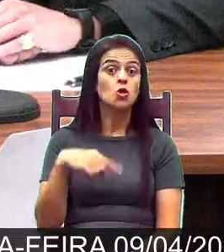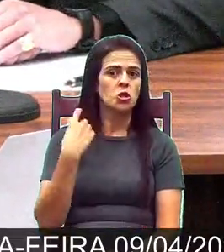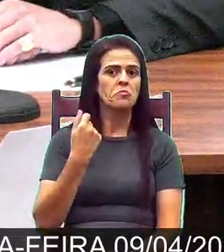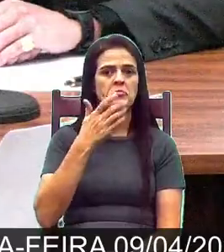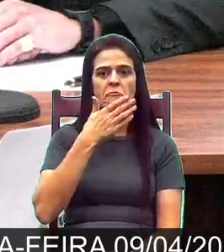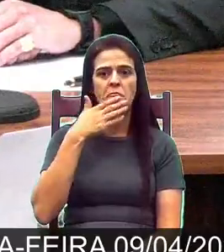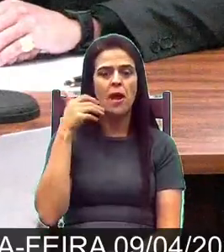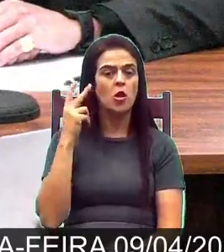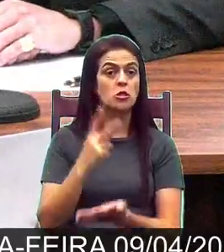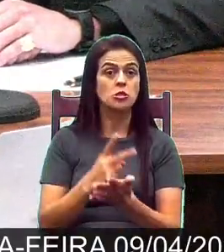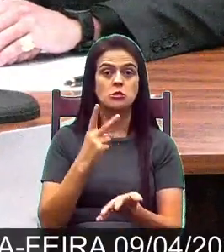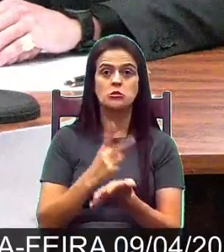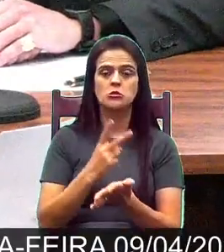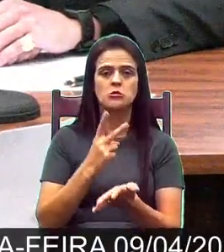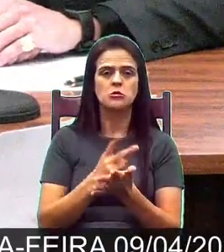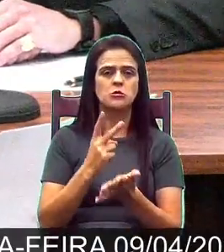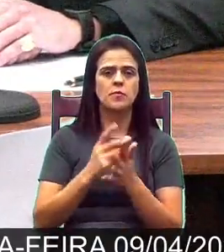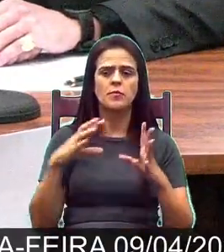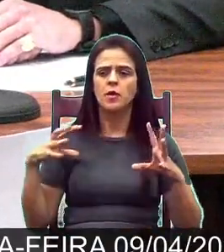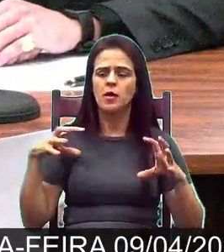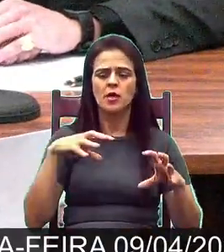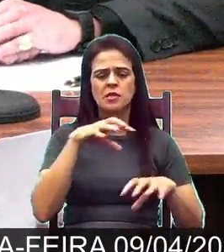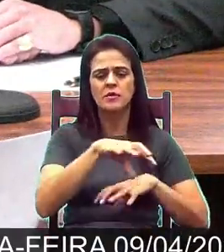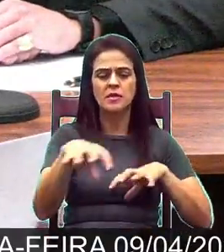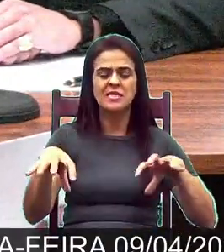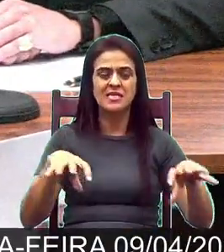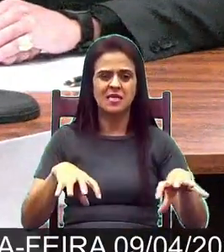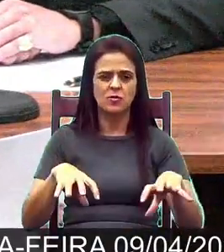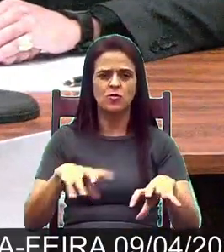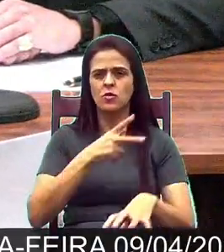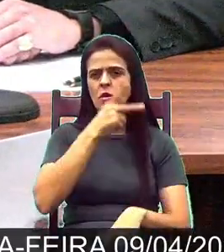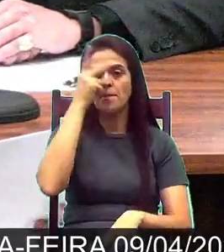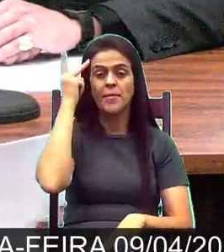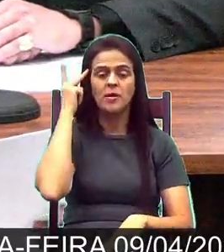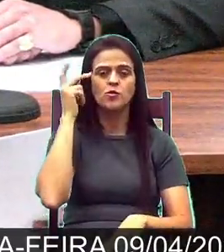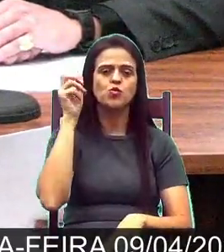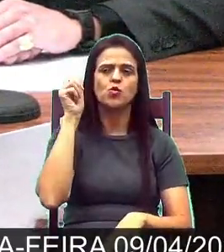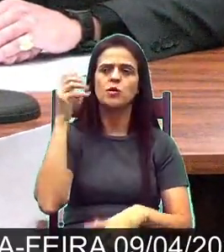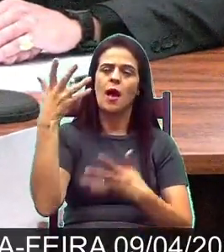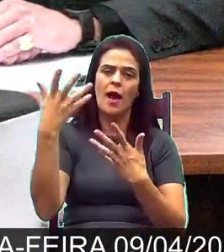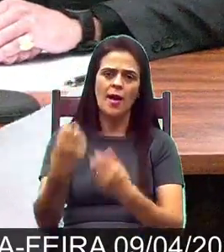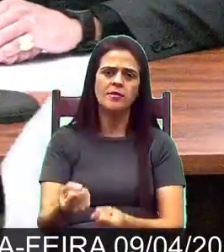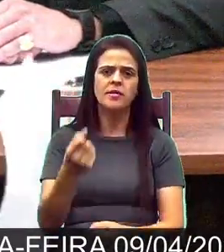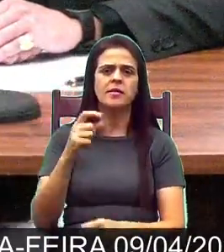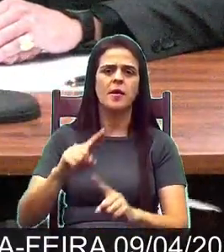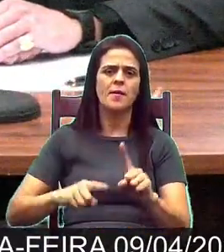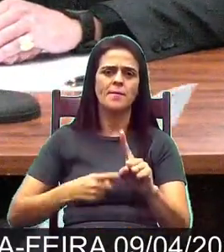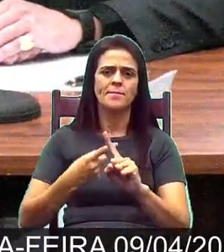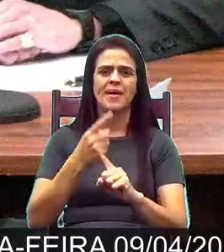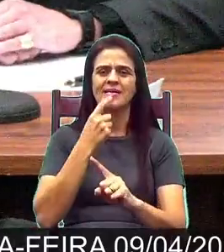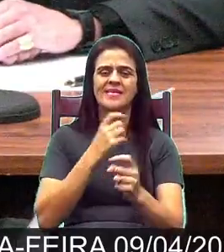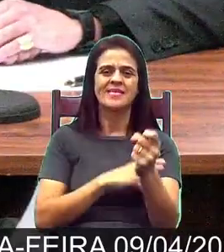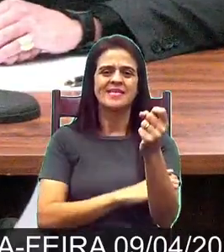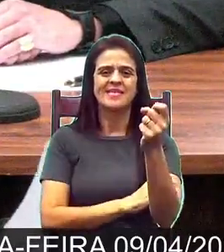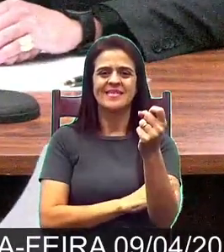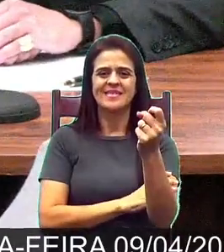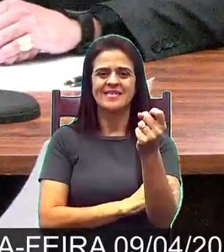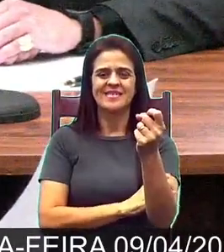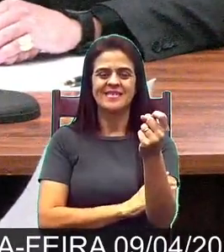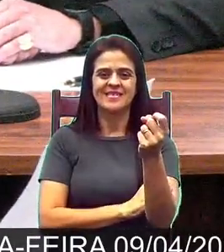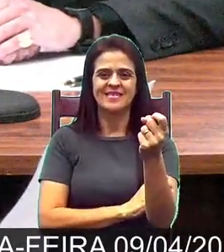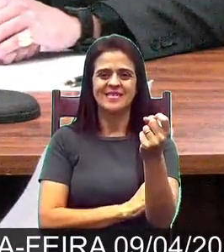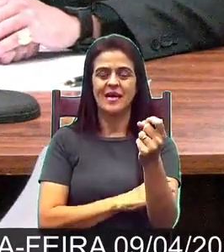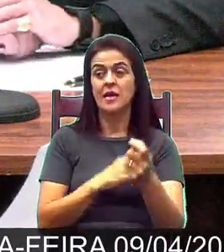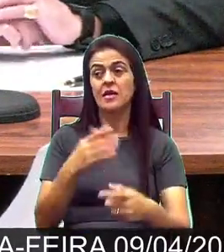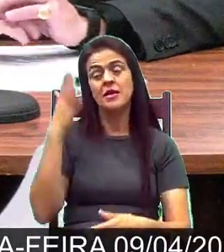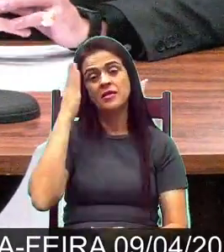melhoria para todos os doadores de sangue, né? Aqui nós não temos nem a sangria, né,